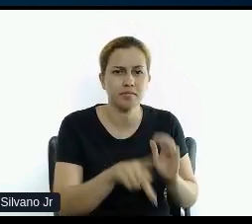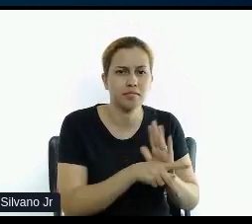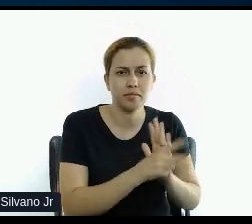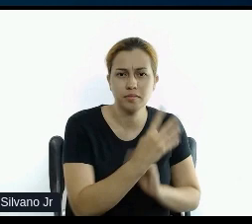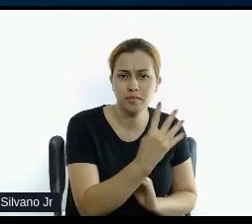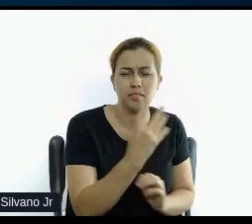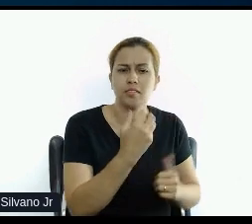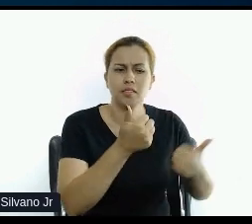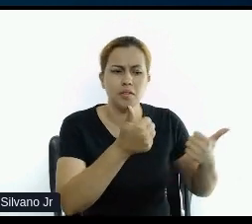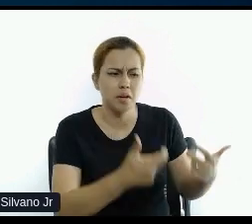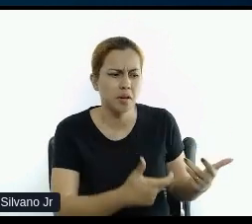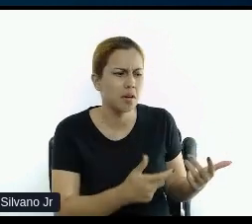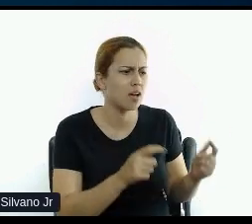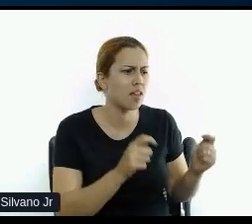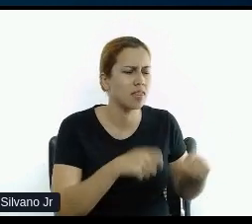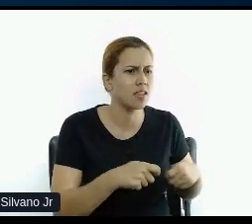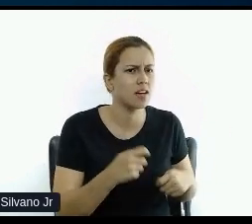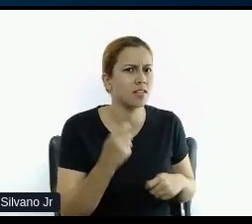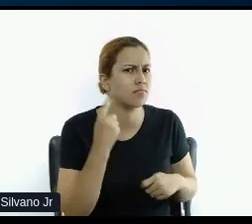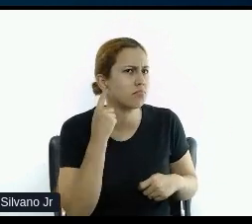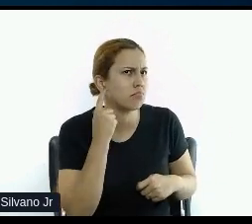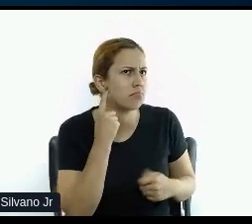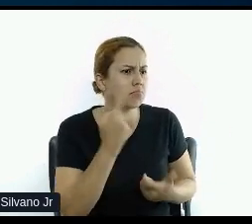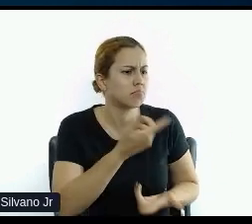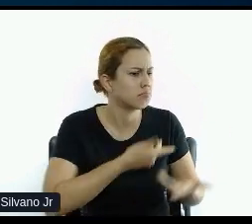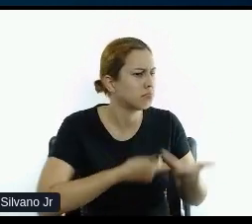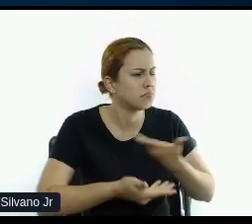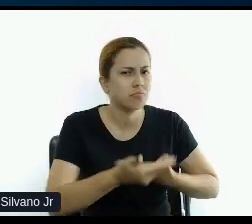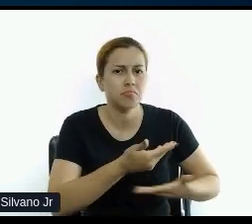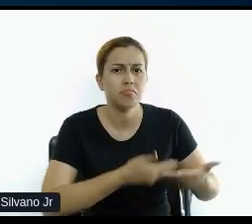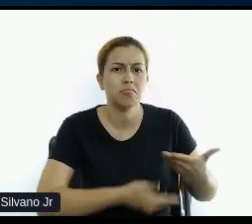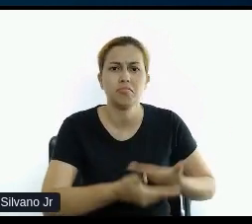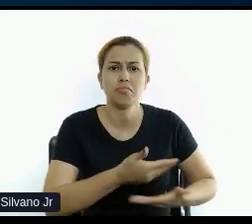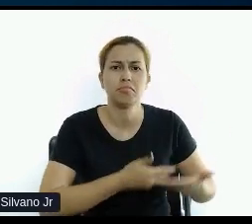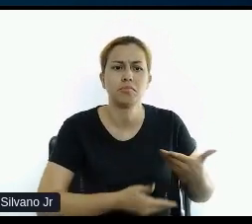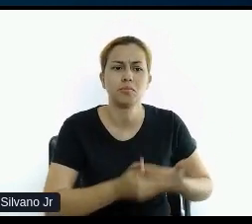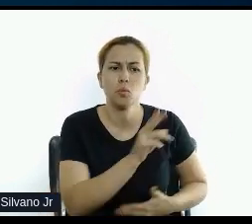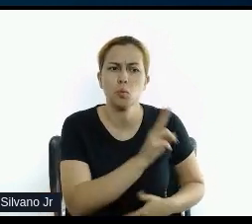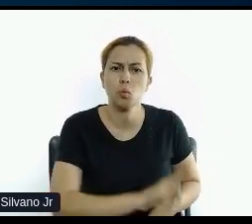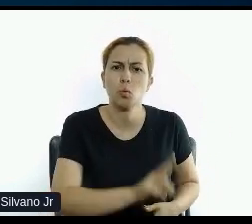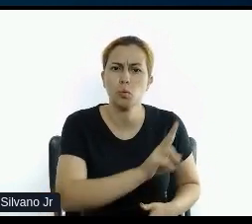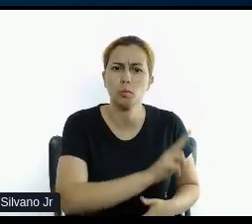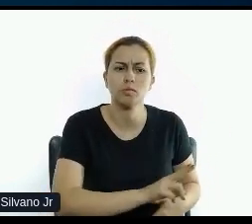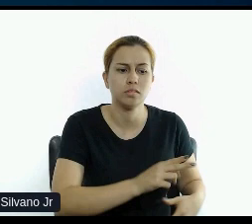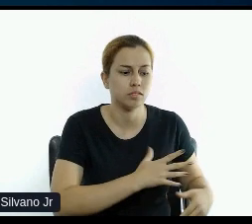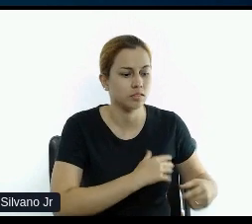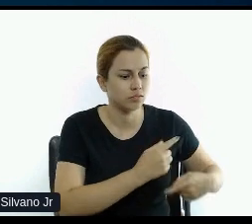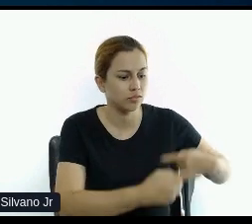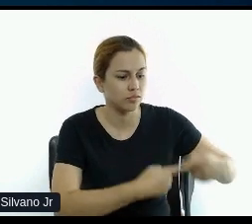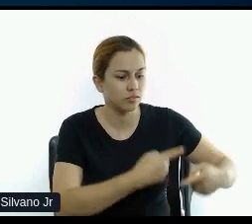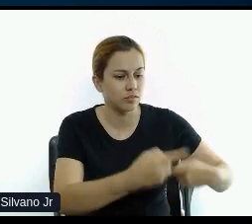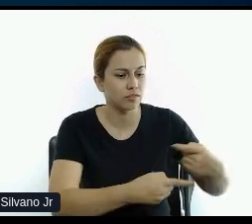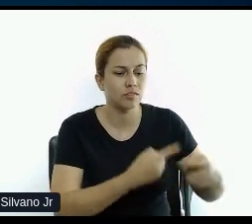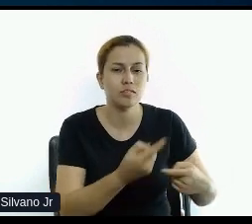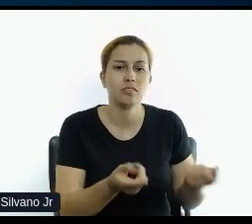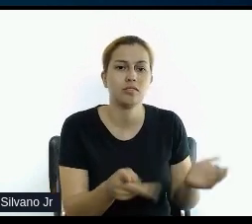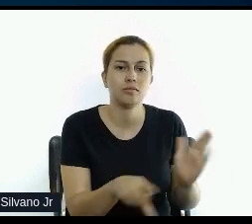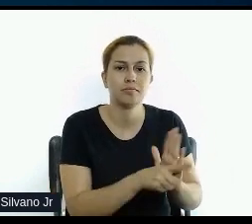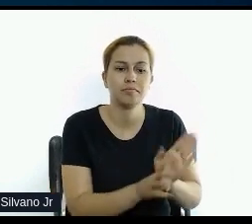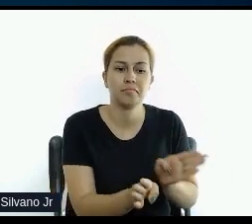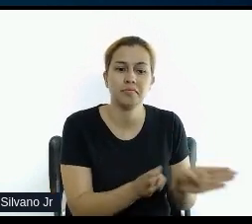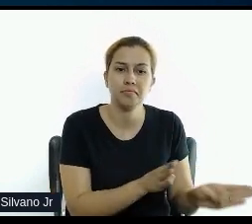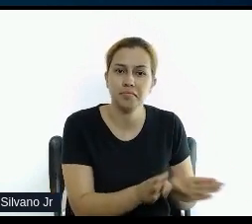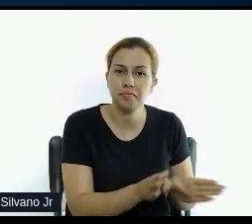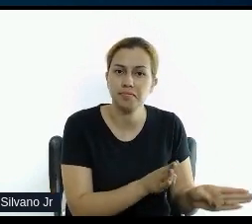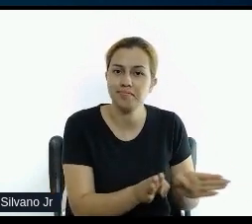de áudio, e ela é uma ferramenta que ela pode sim ser utilizada para geração de conteúdo acessível. E como isso